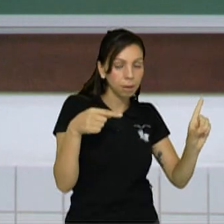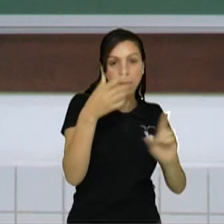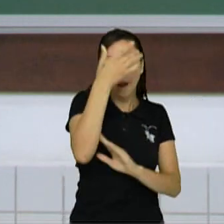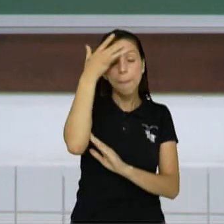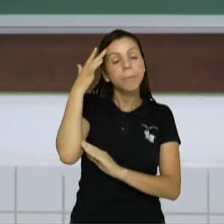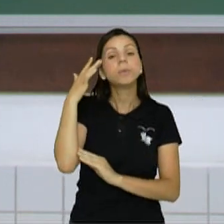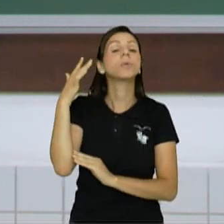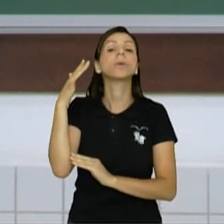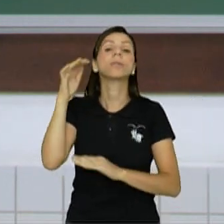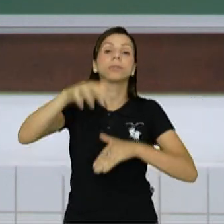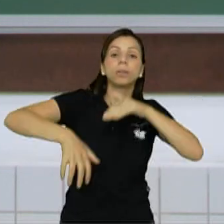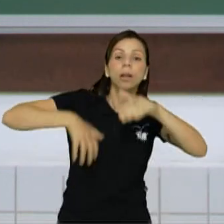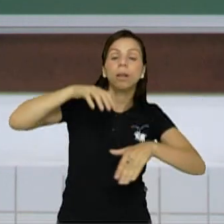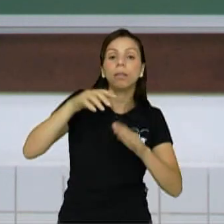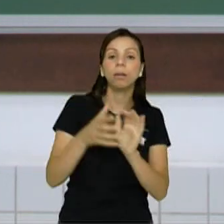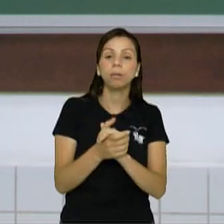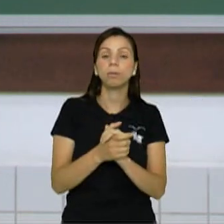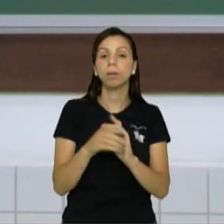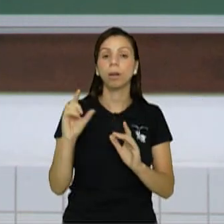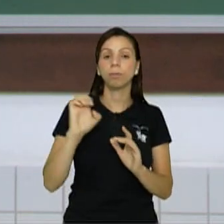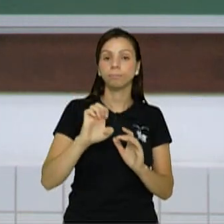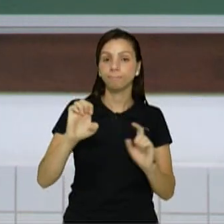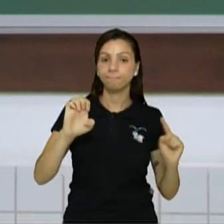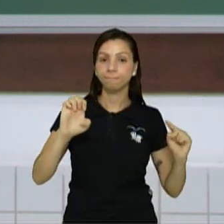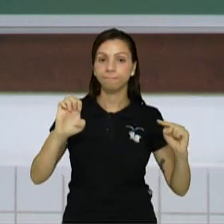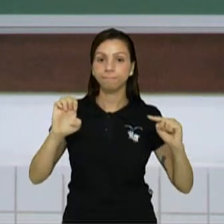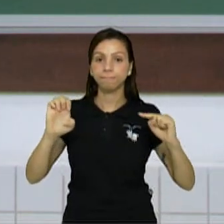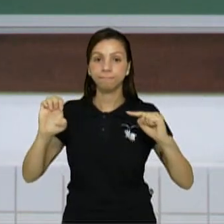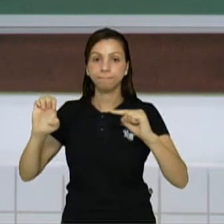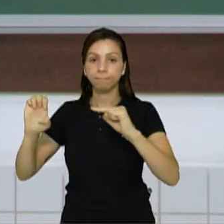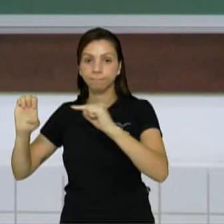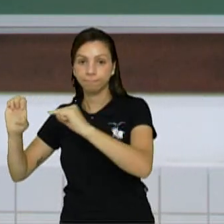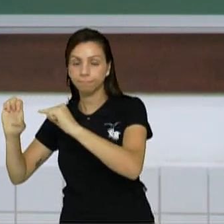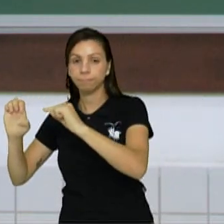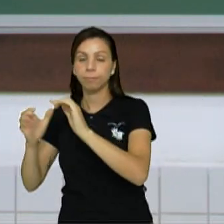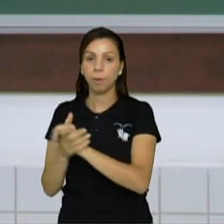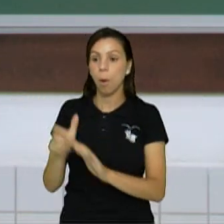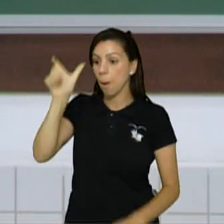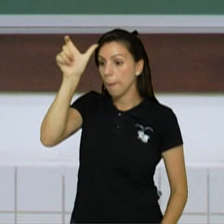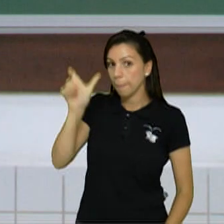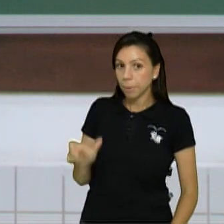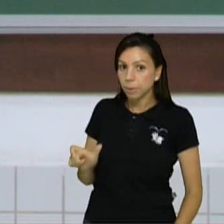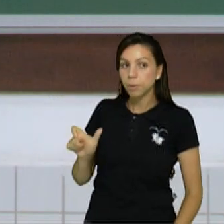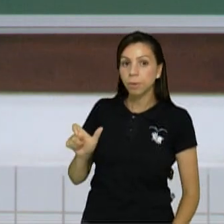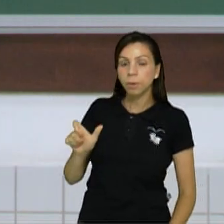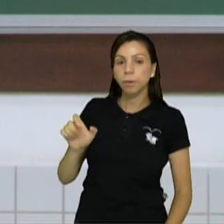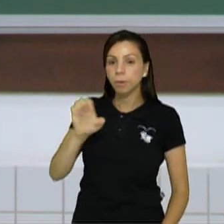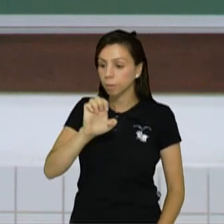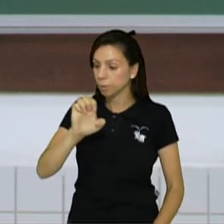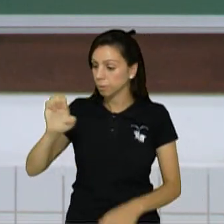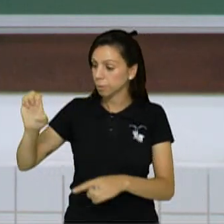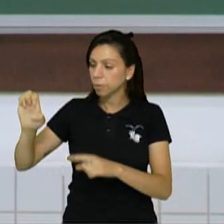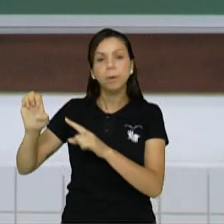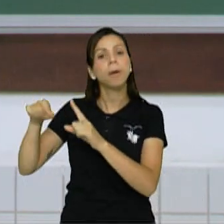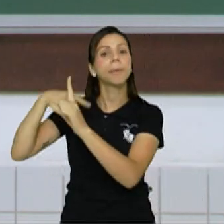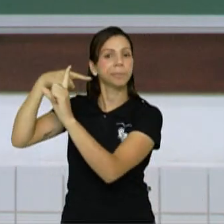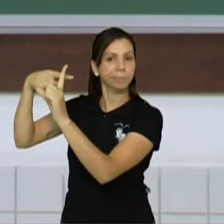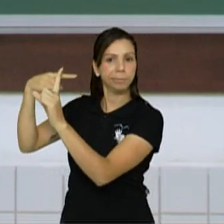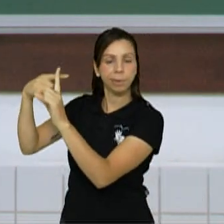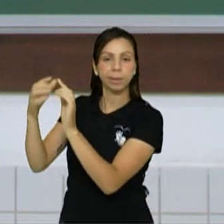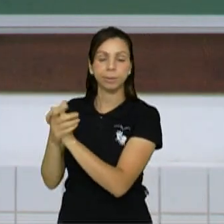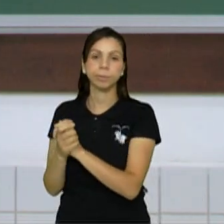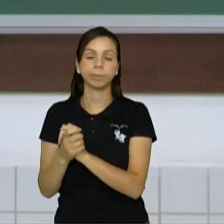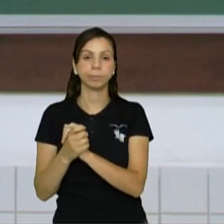para a esquerda. Pessoal, vamos estabelecer, ele está indo para a esquerda, vamos estabelecer o sinal da velocidade dele, mais. E